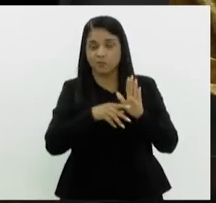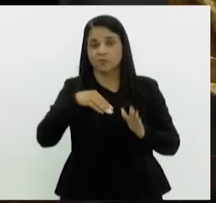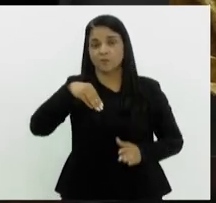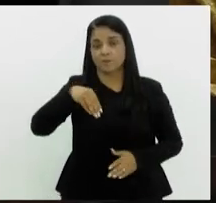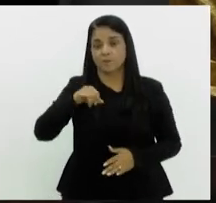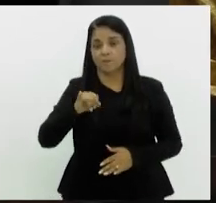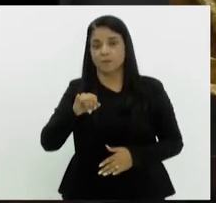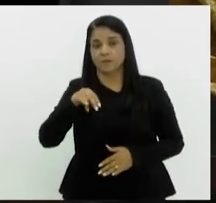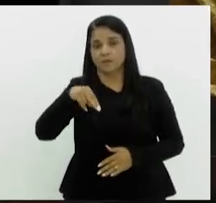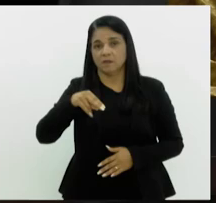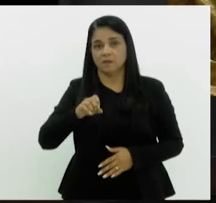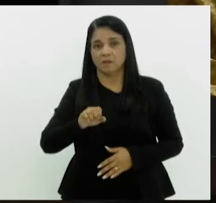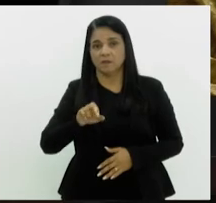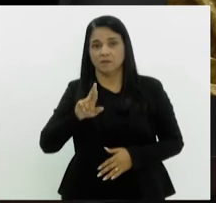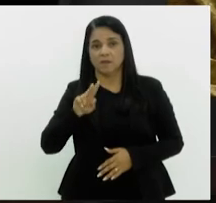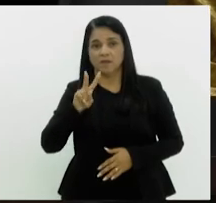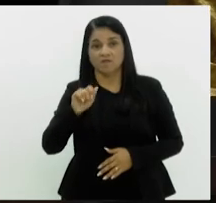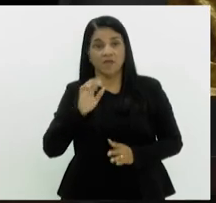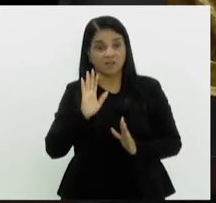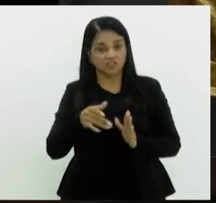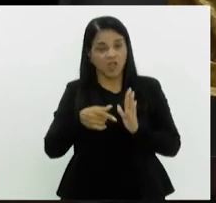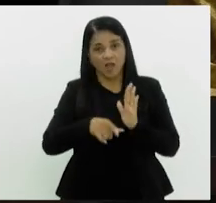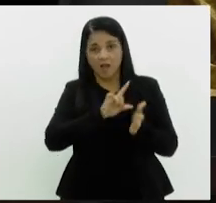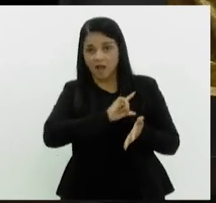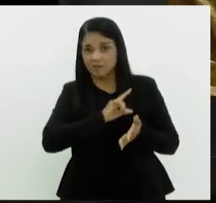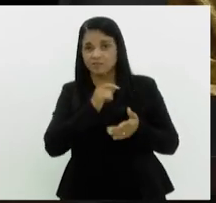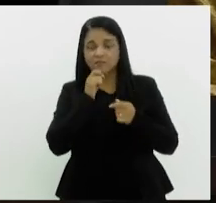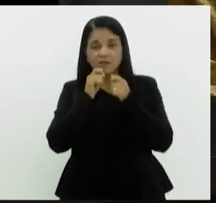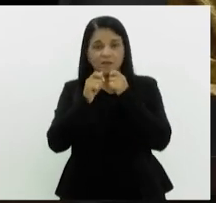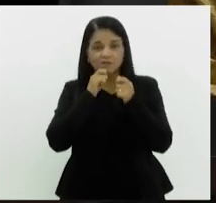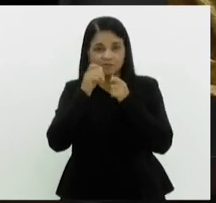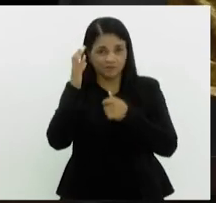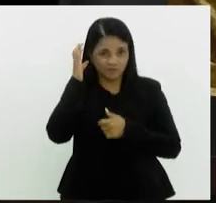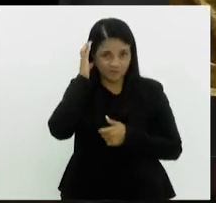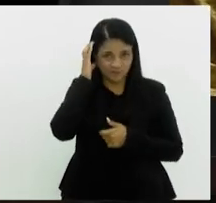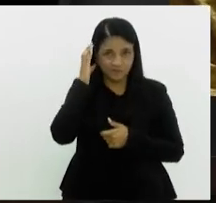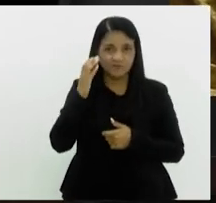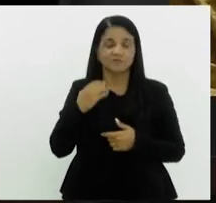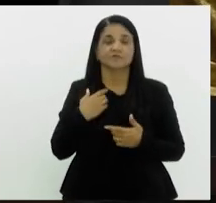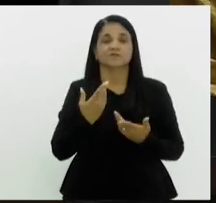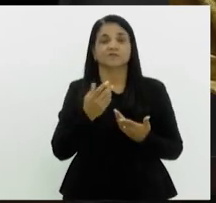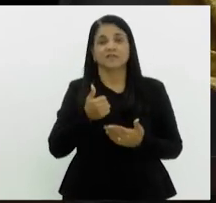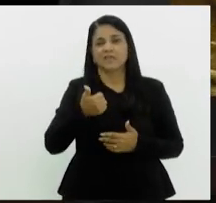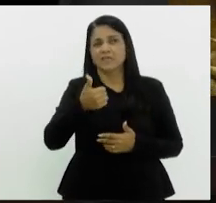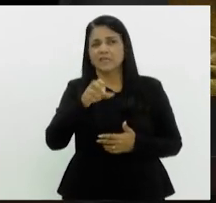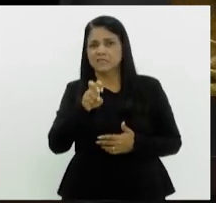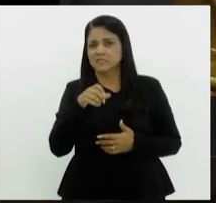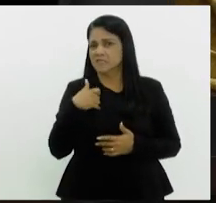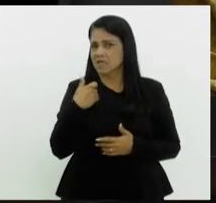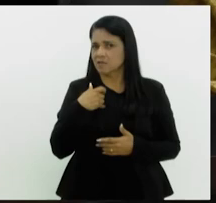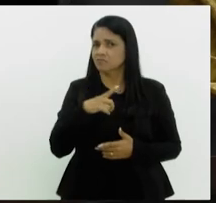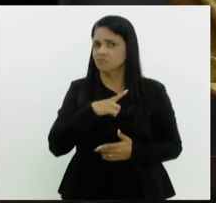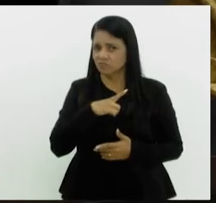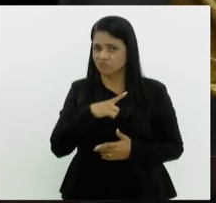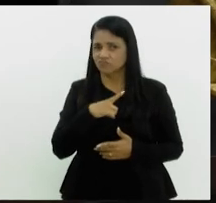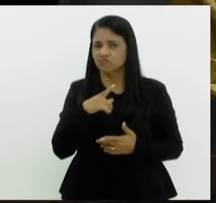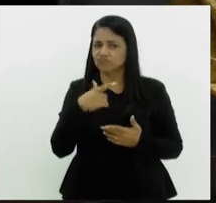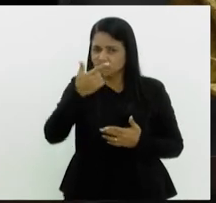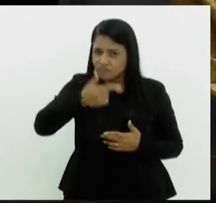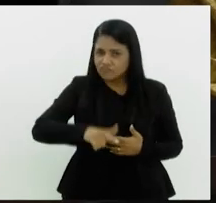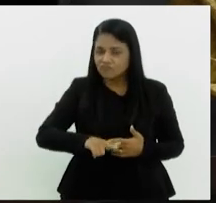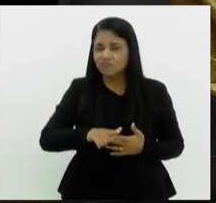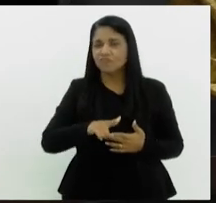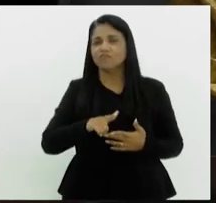era radialista da Rádio MEC desde os 15 anos. E, novamente, eu tive o privilégio de conviver com